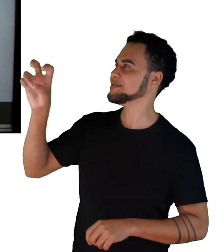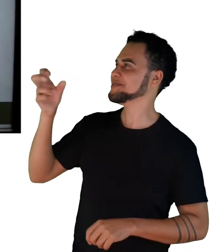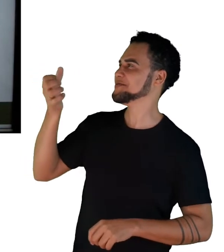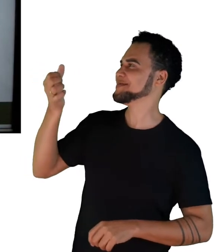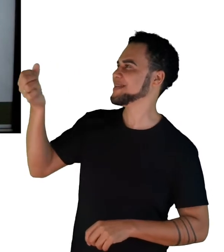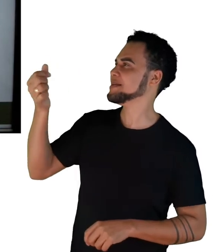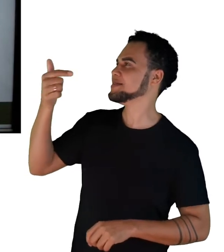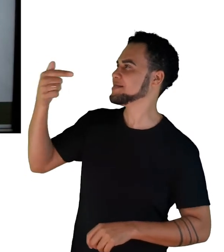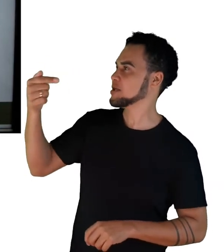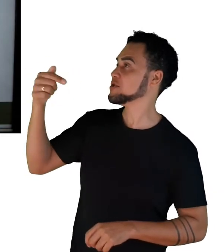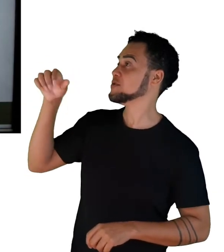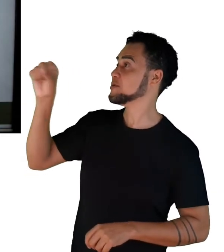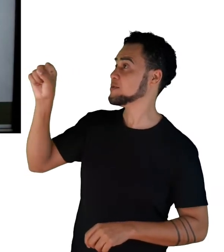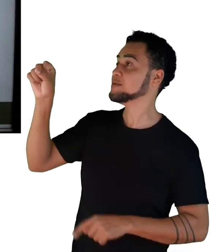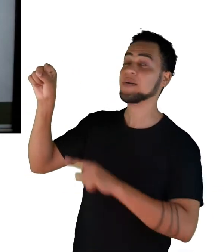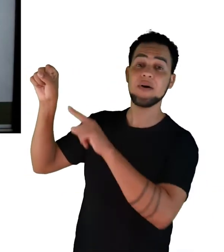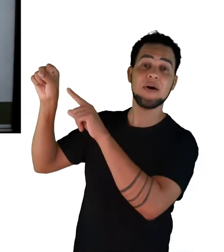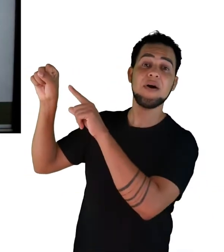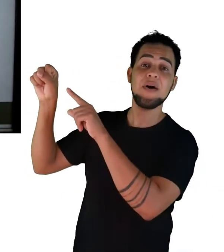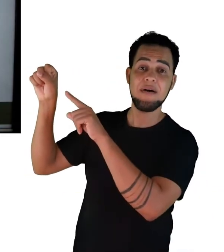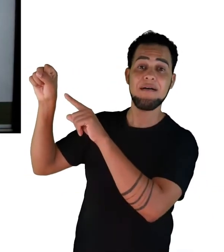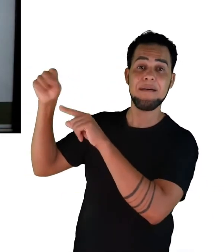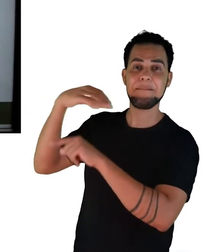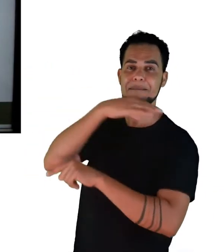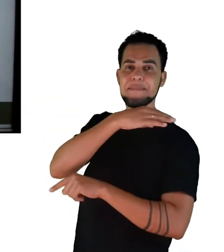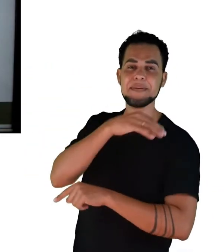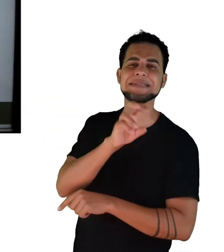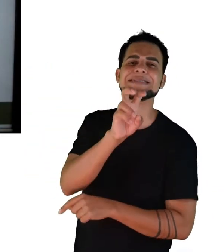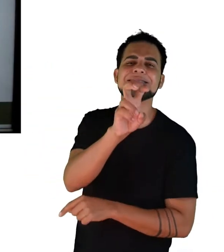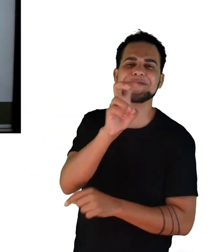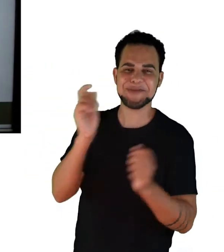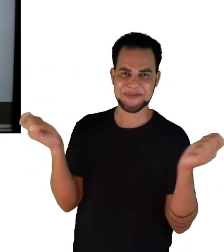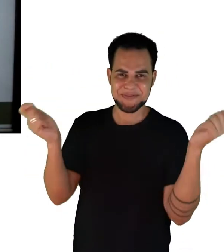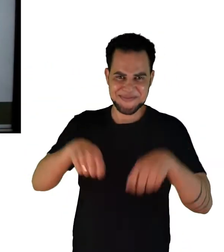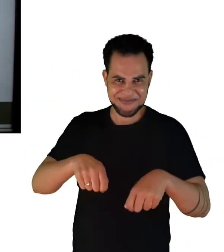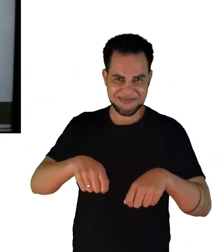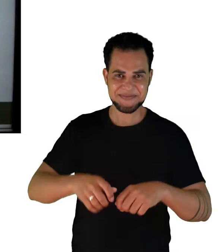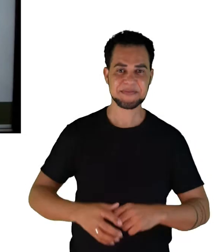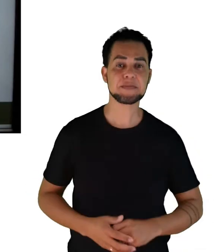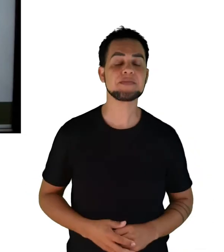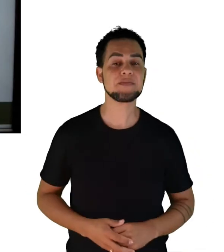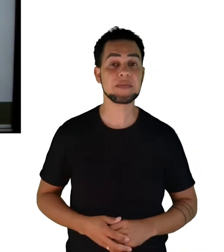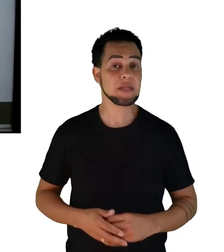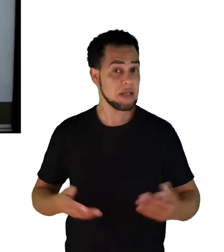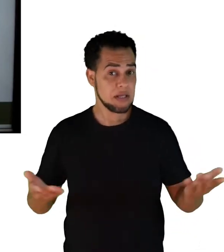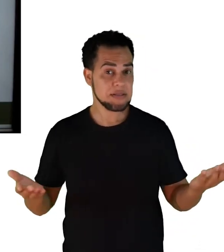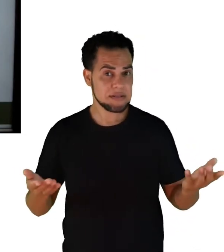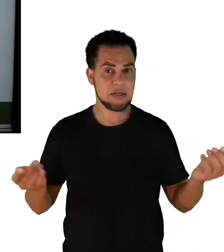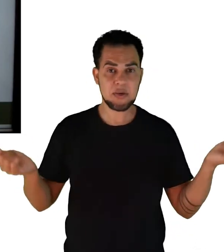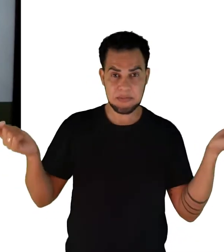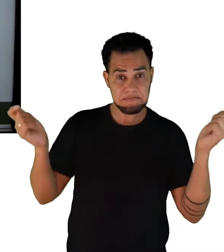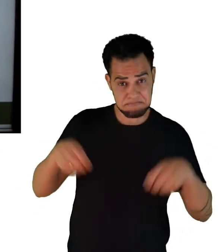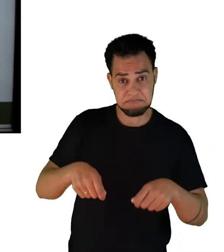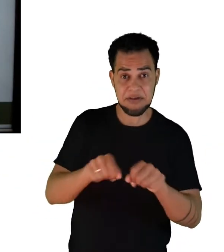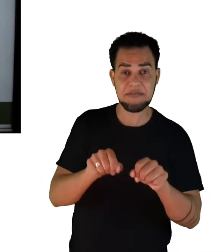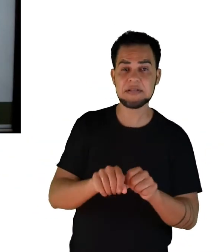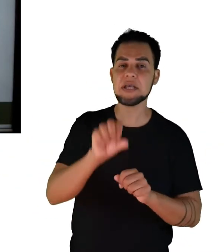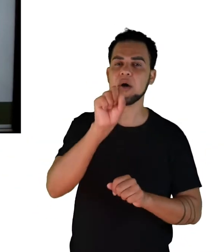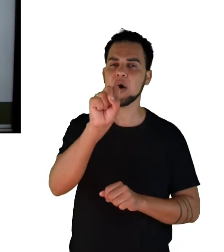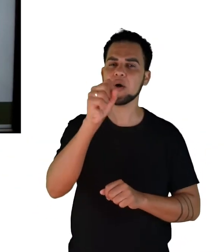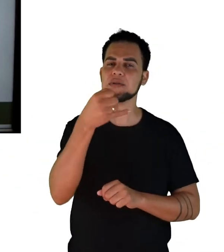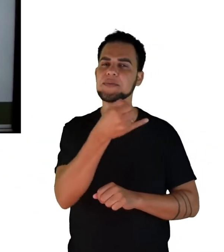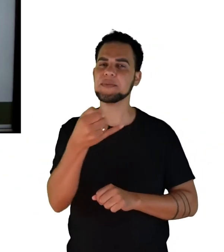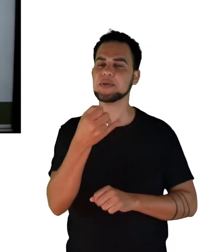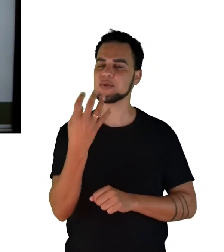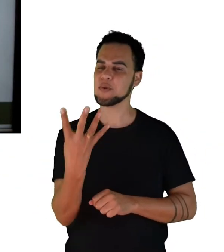6, 7 e 8. São 5 situações. Então, basta a gente fazer 8 menos